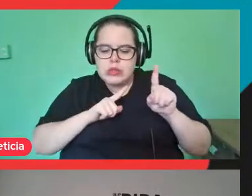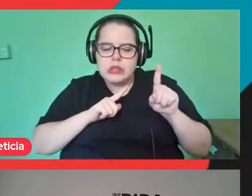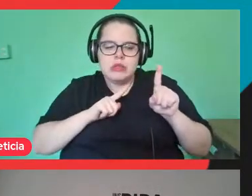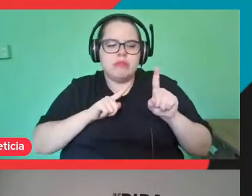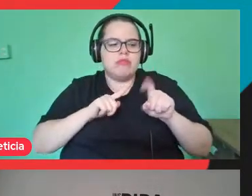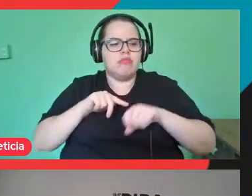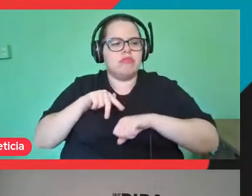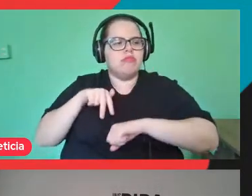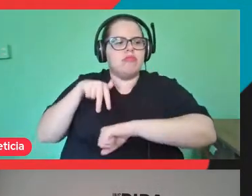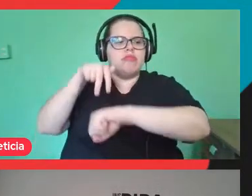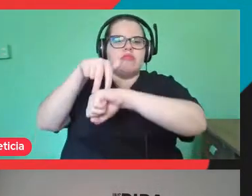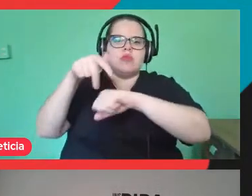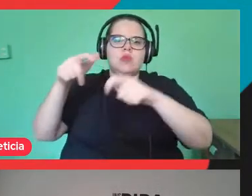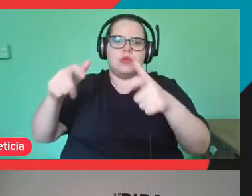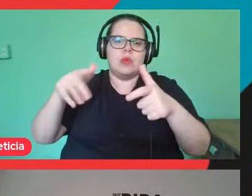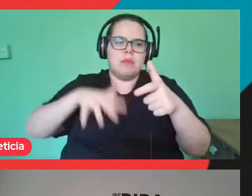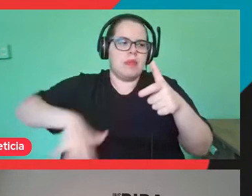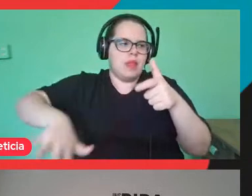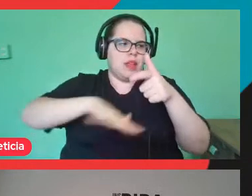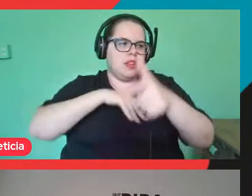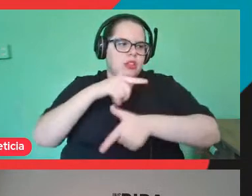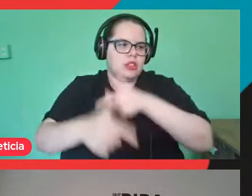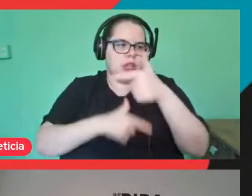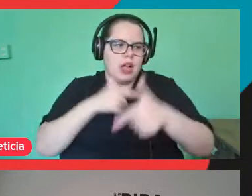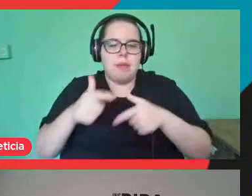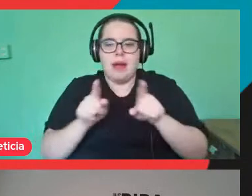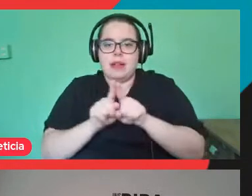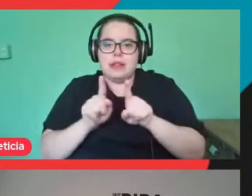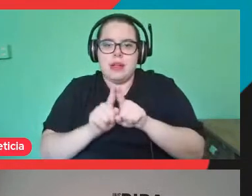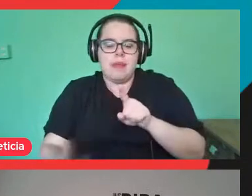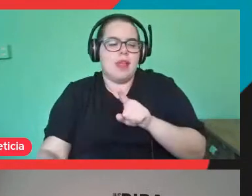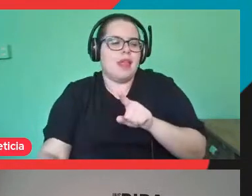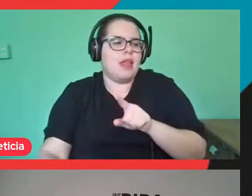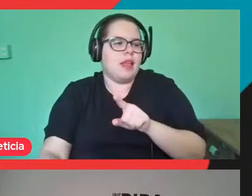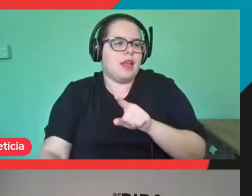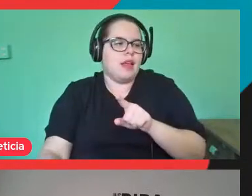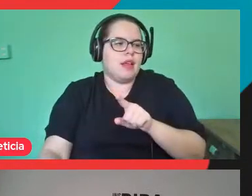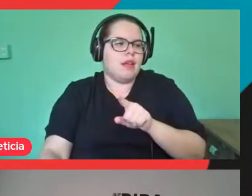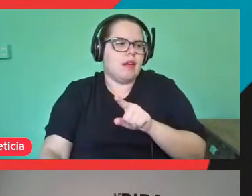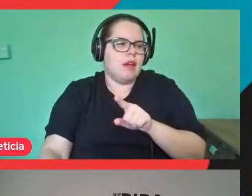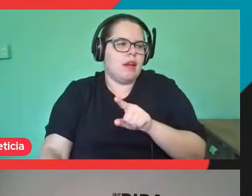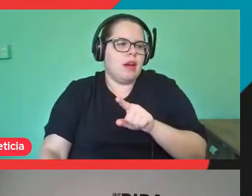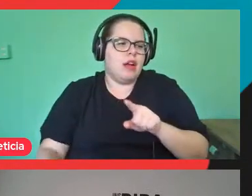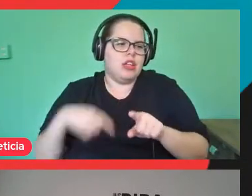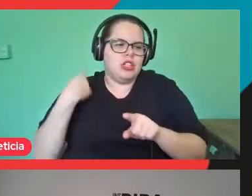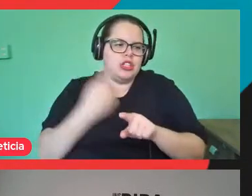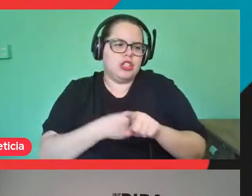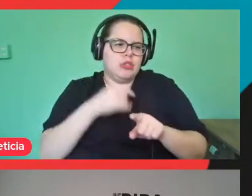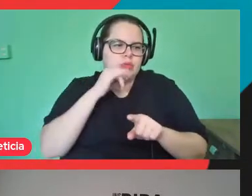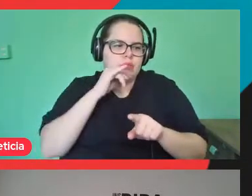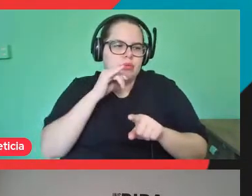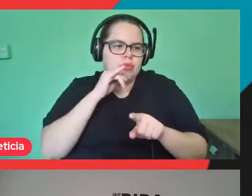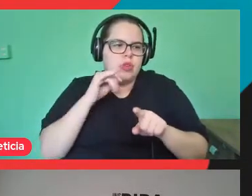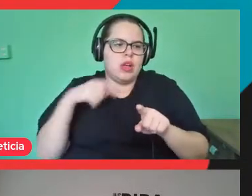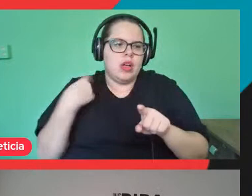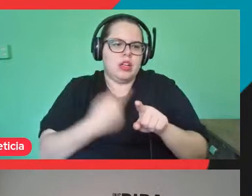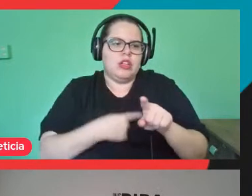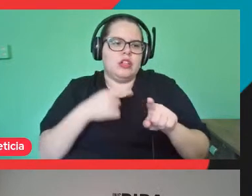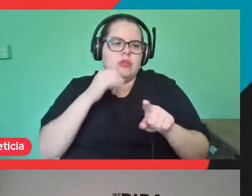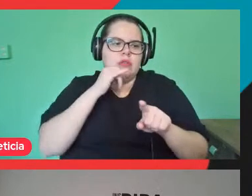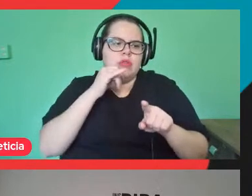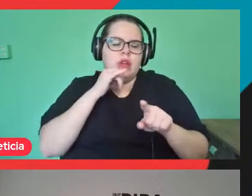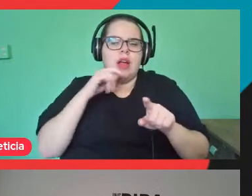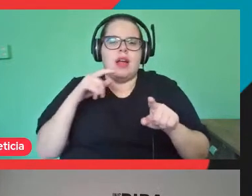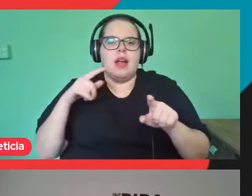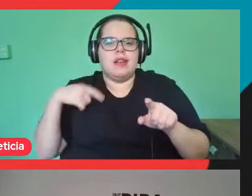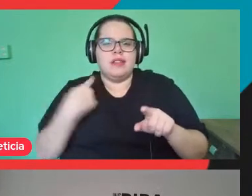autopromoverem no ambiente de trabalho. Então, ele é muito voltado, e acho que vai muito de encontro a tudo que a gente falou até agora, de